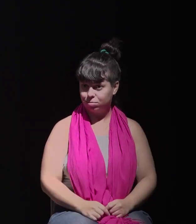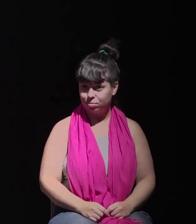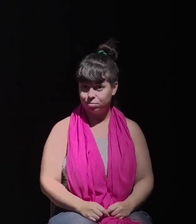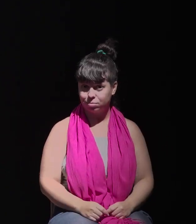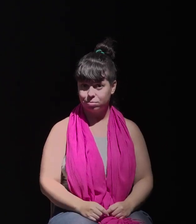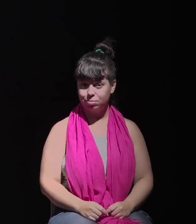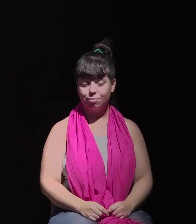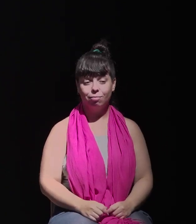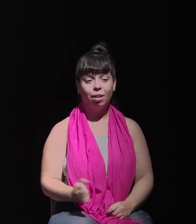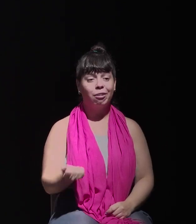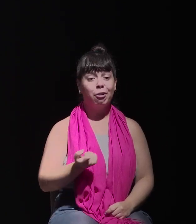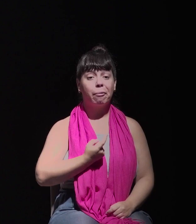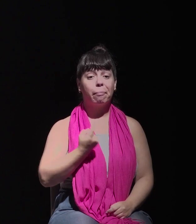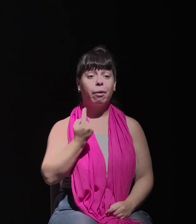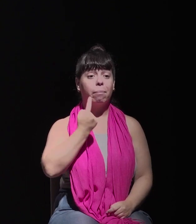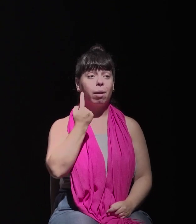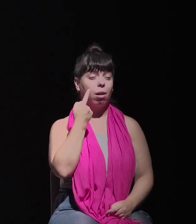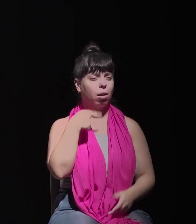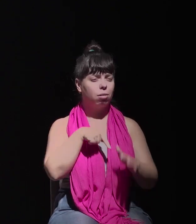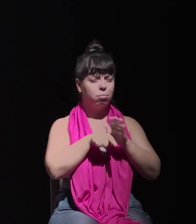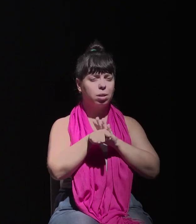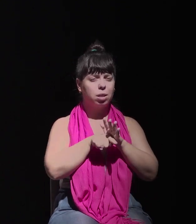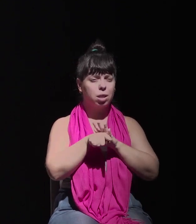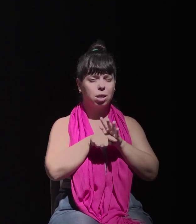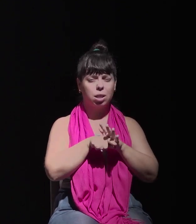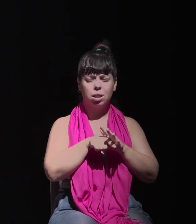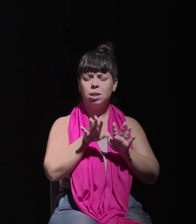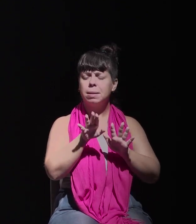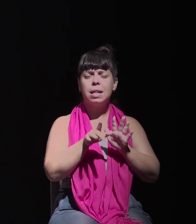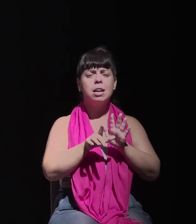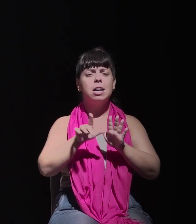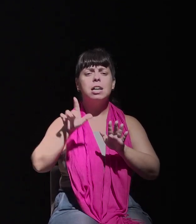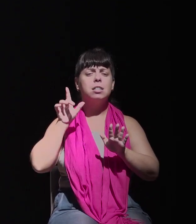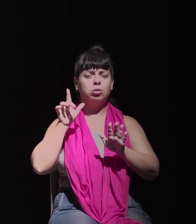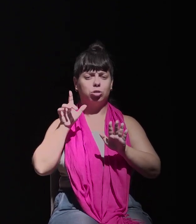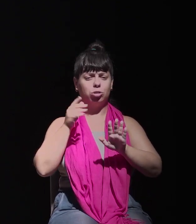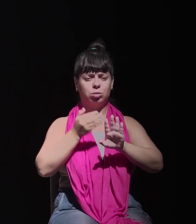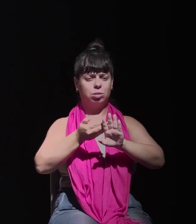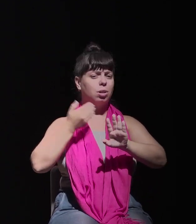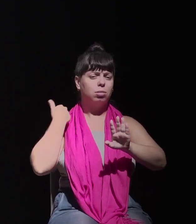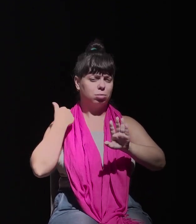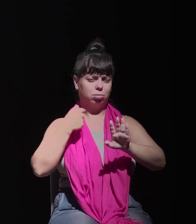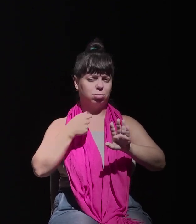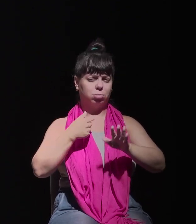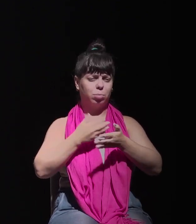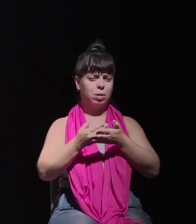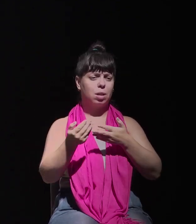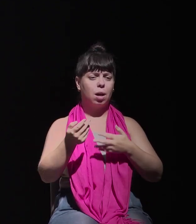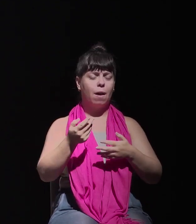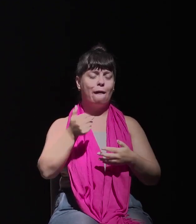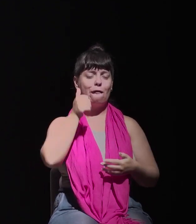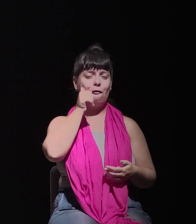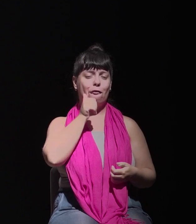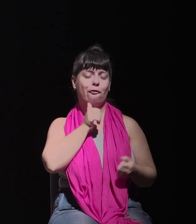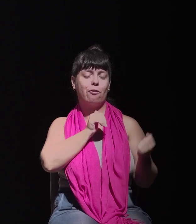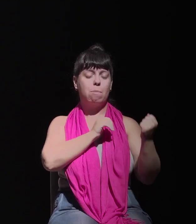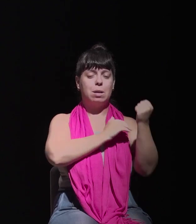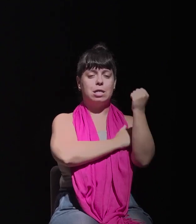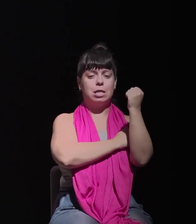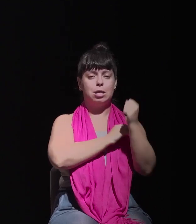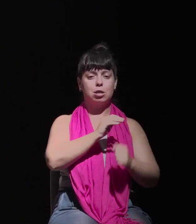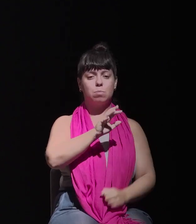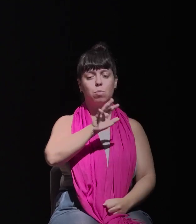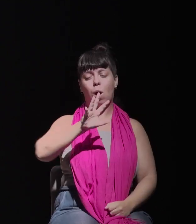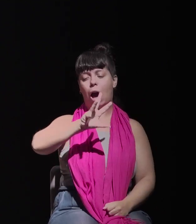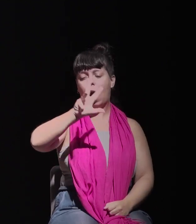de pesquisa, a primeira questão que ela traz, isso antes dela começar a pensar o que ela chama de feminismo afro-latino, é conseguir